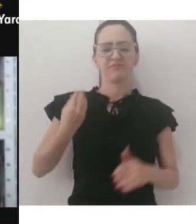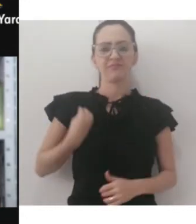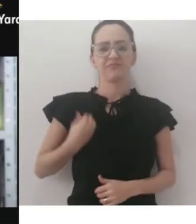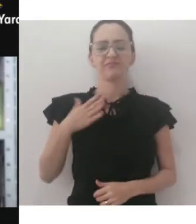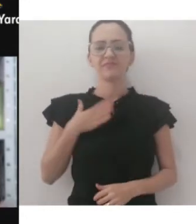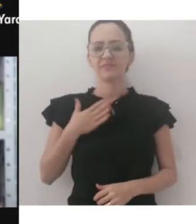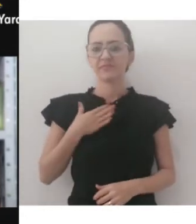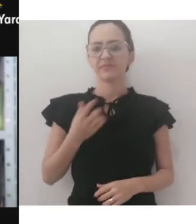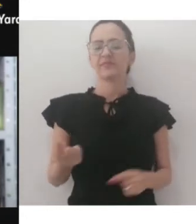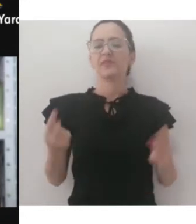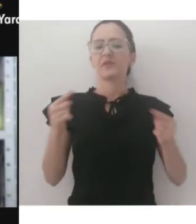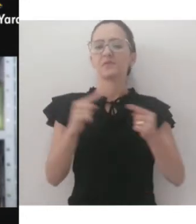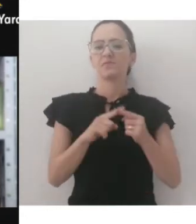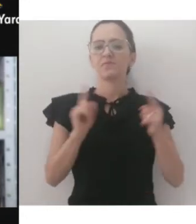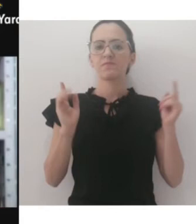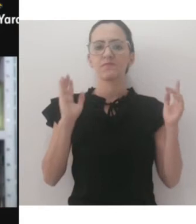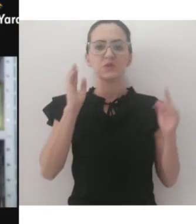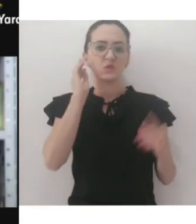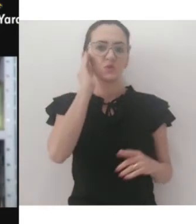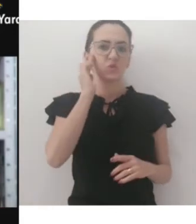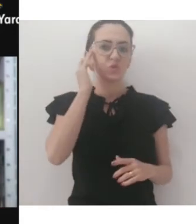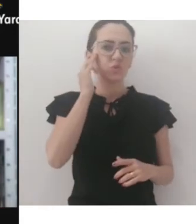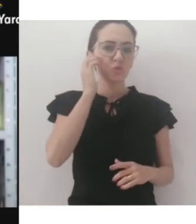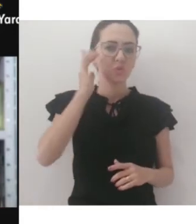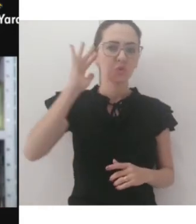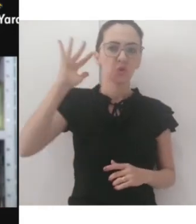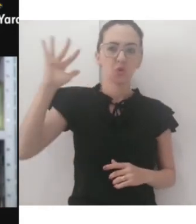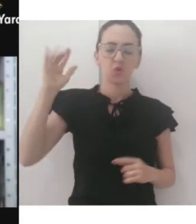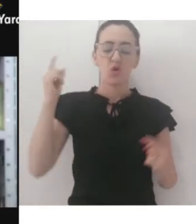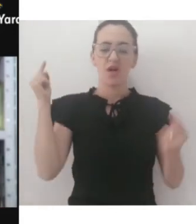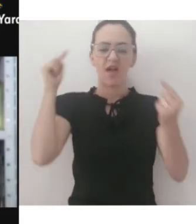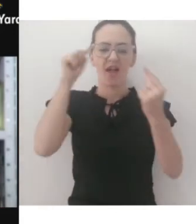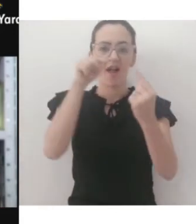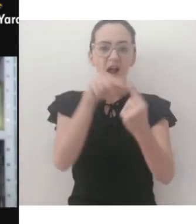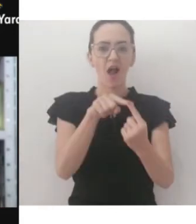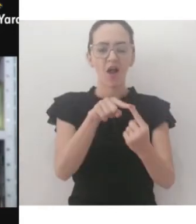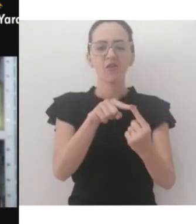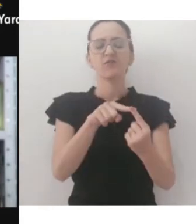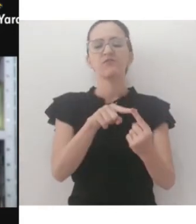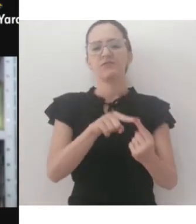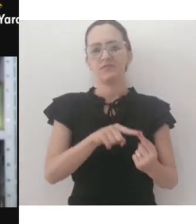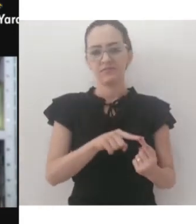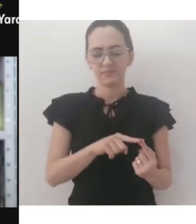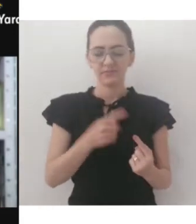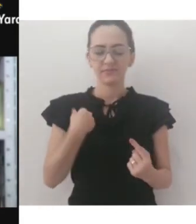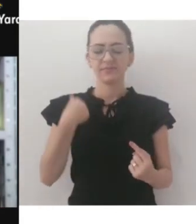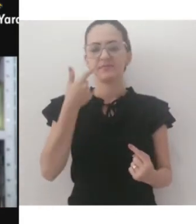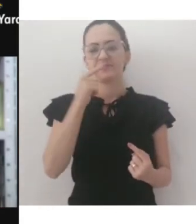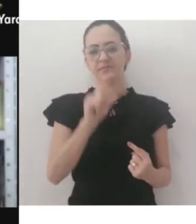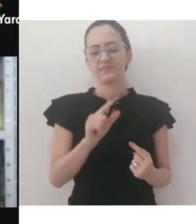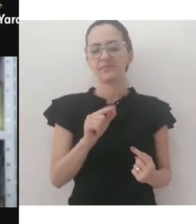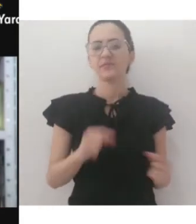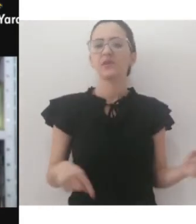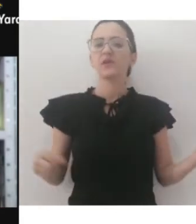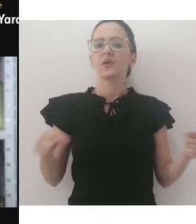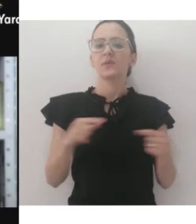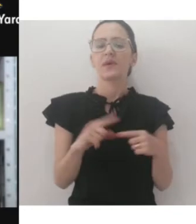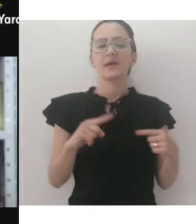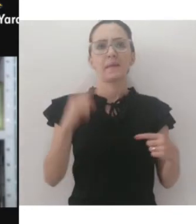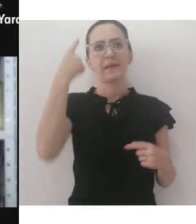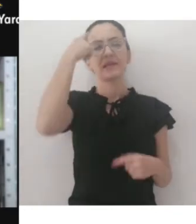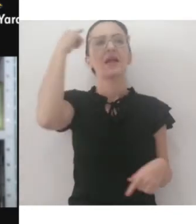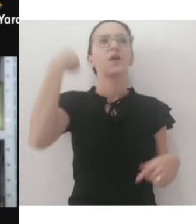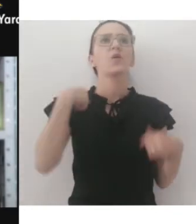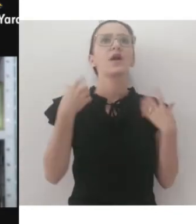é do que a busca por a realização de um sonho, de um propósito. Então, estar motivado para aquilo é buscar os motivos. Então,